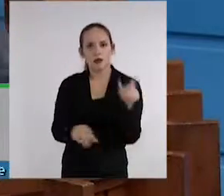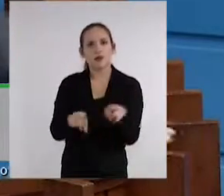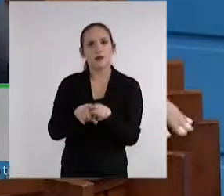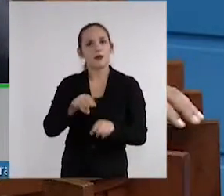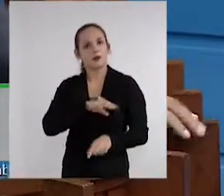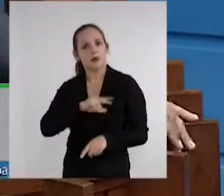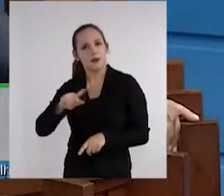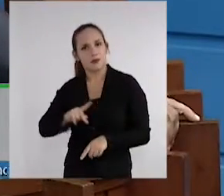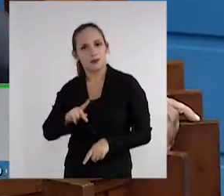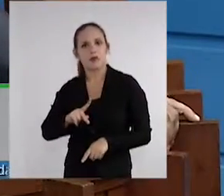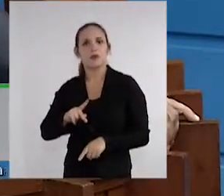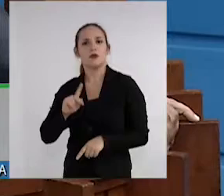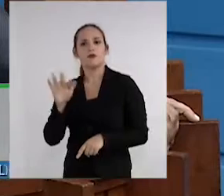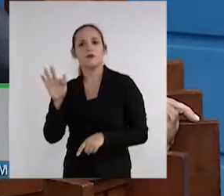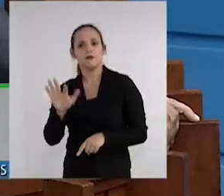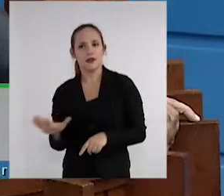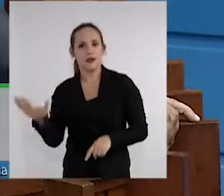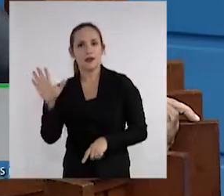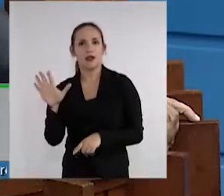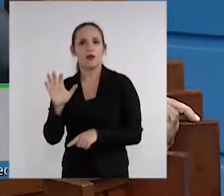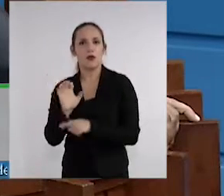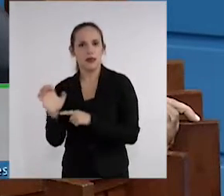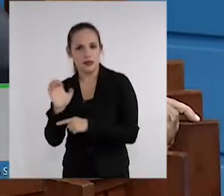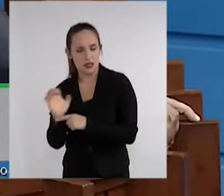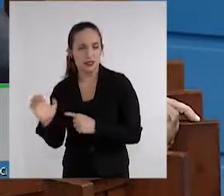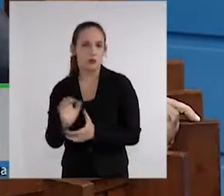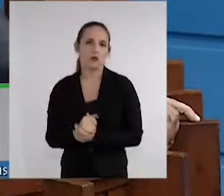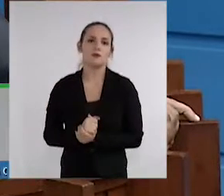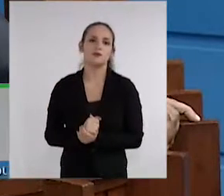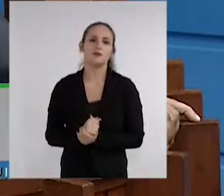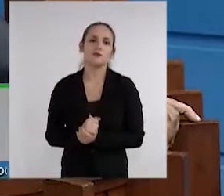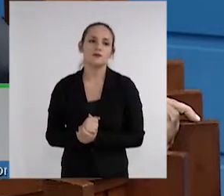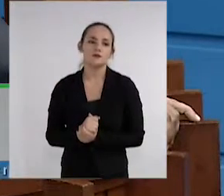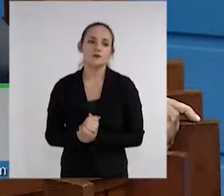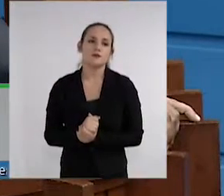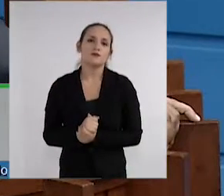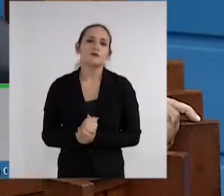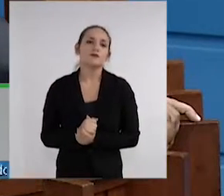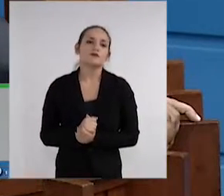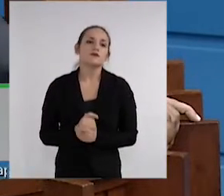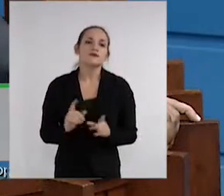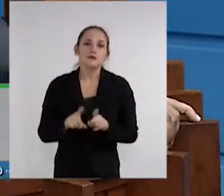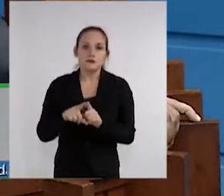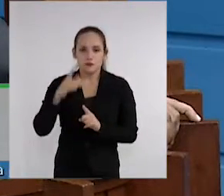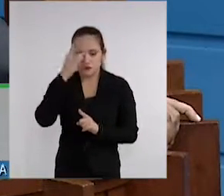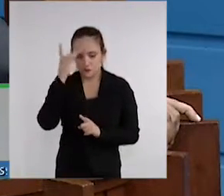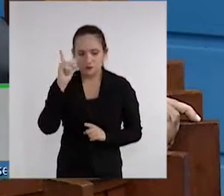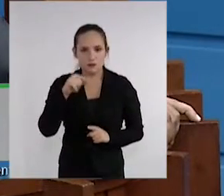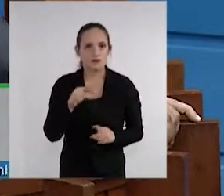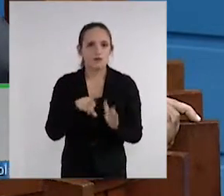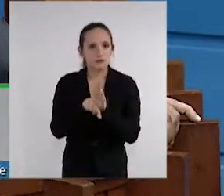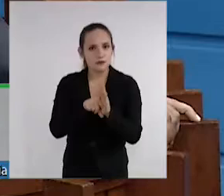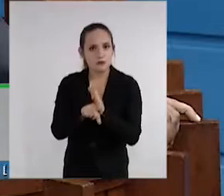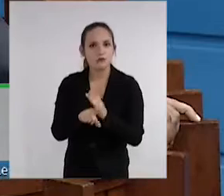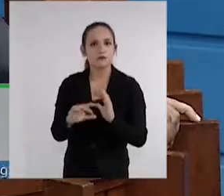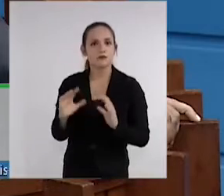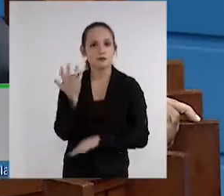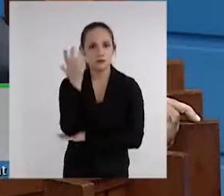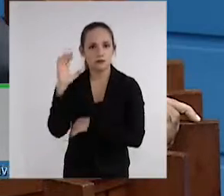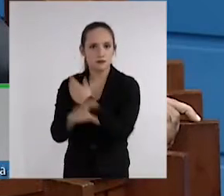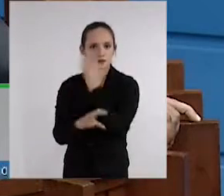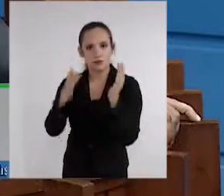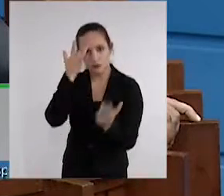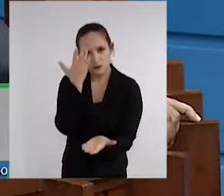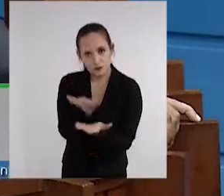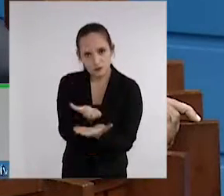esfera estadual, na esfera federal, todos os ambientalistas, os pesquisadores, os